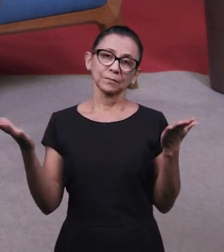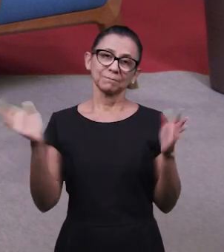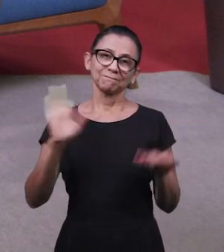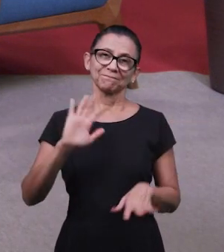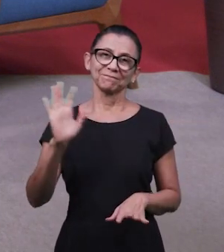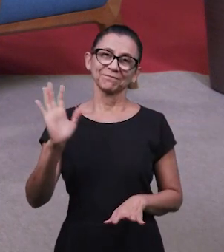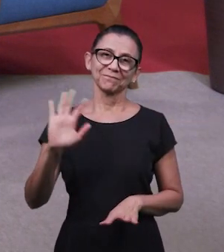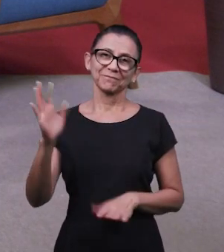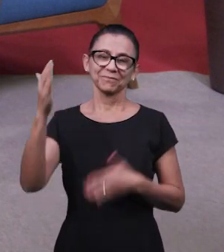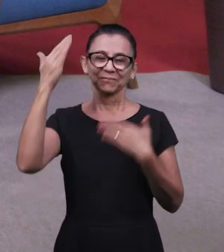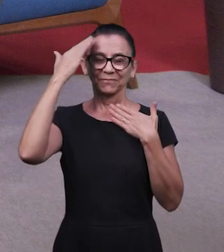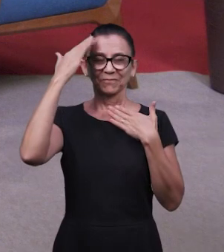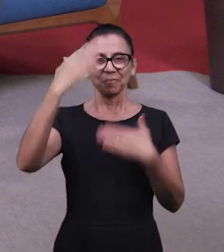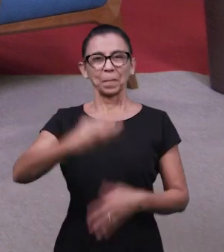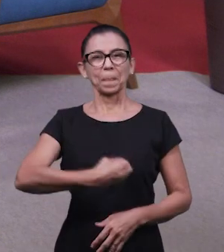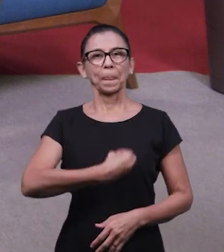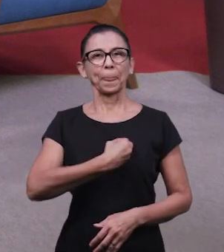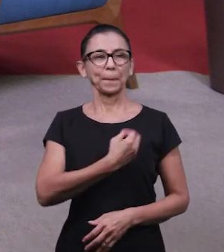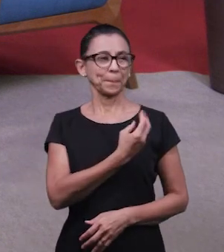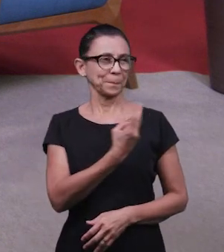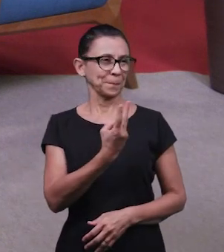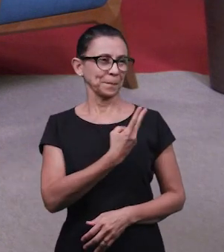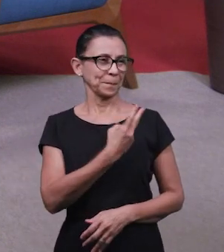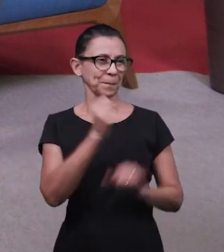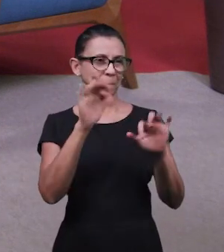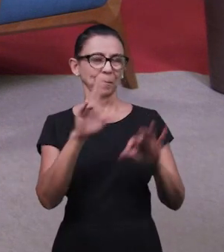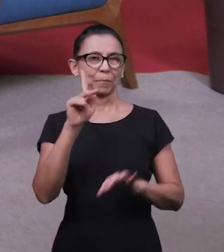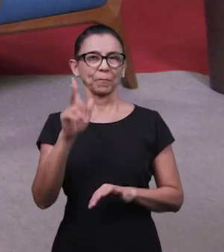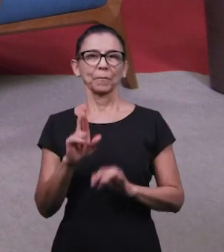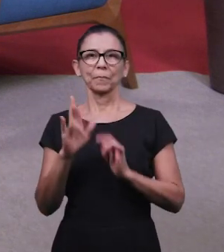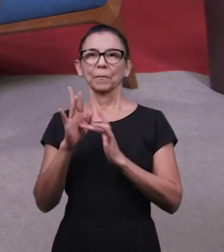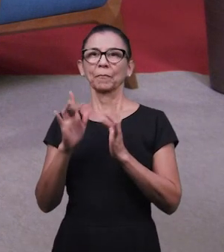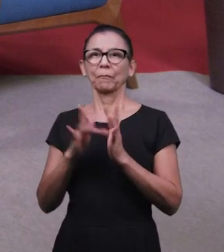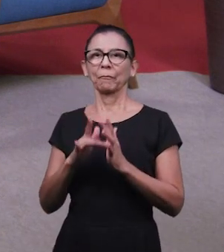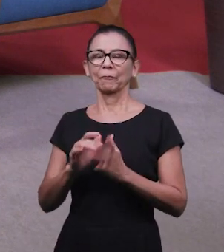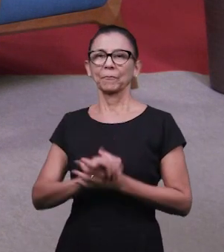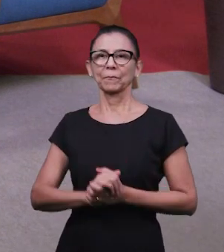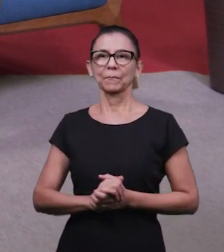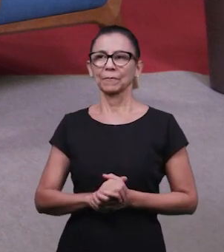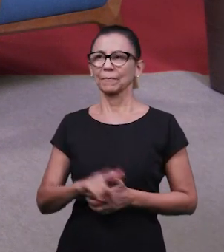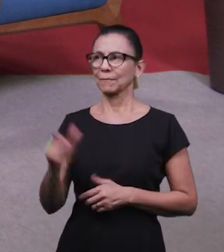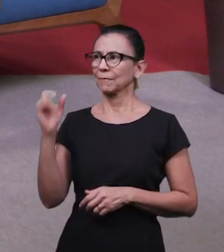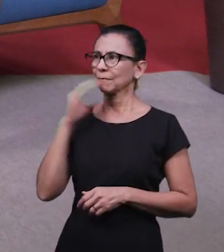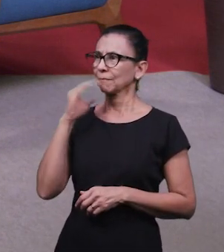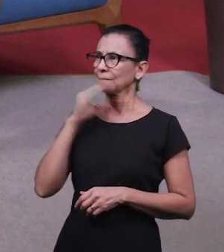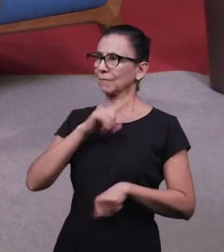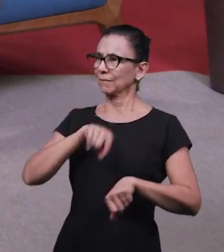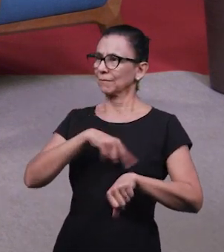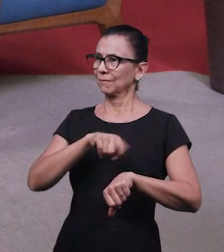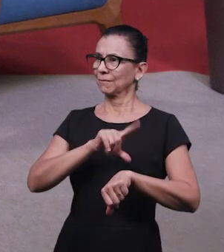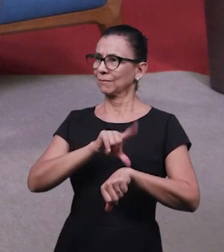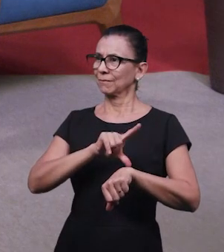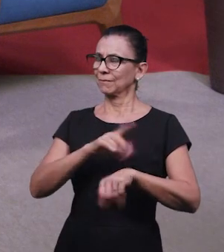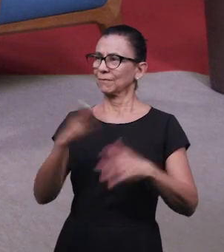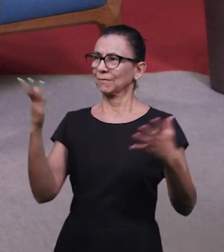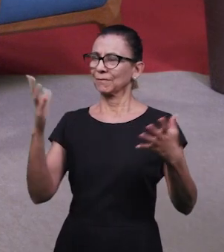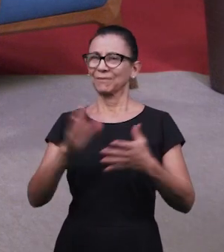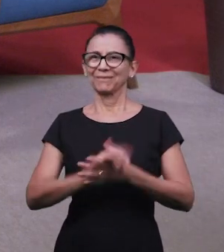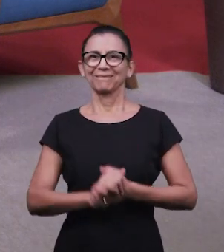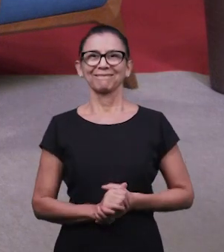tela e você também participa da próxima edição do programa Anunciando o Evangelho Eterno, respondendo também sobre o assunto que a gente vai